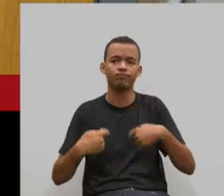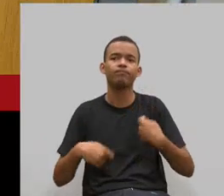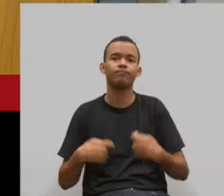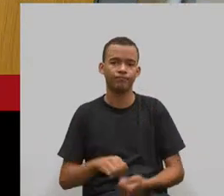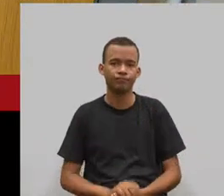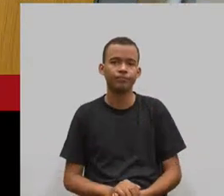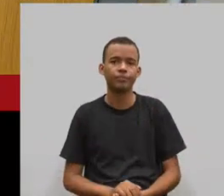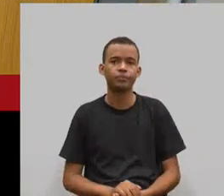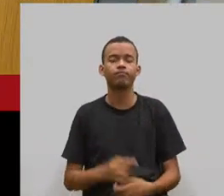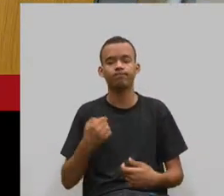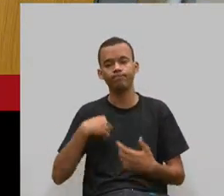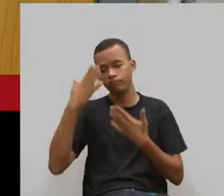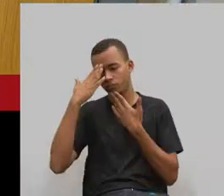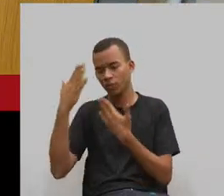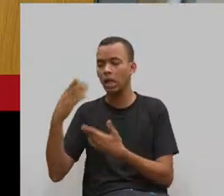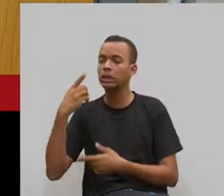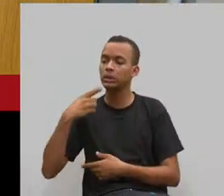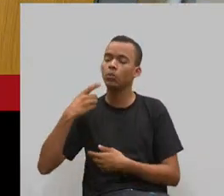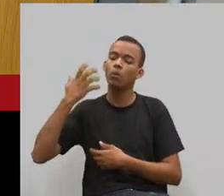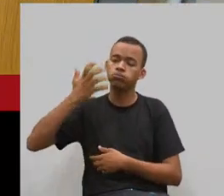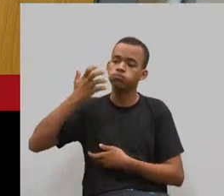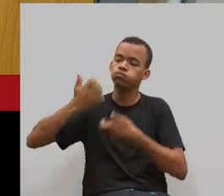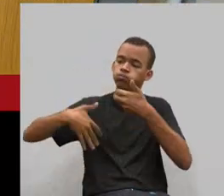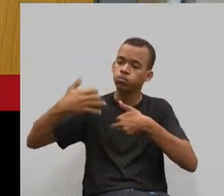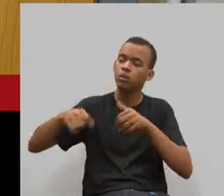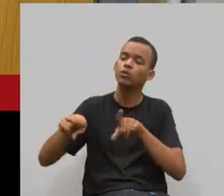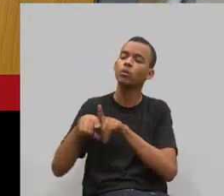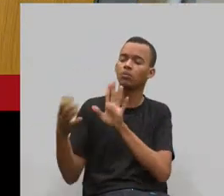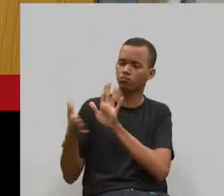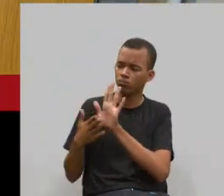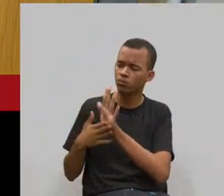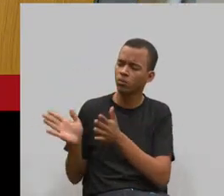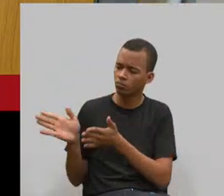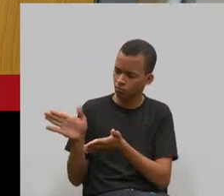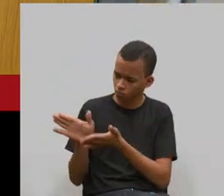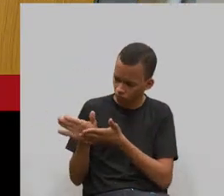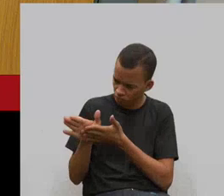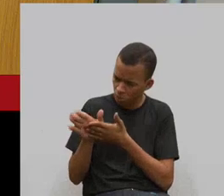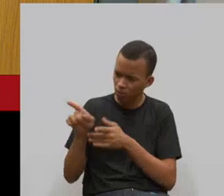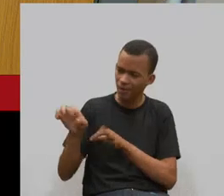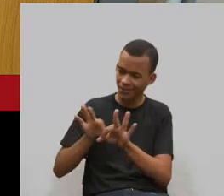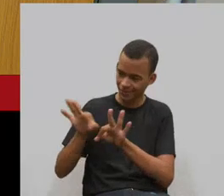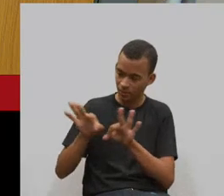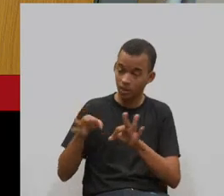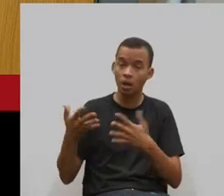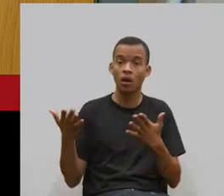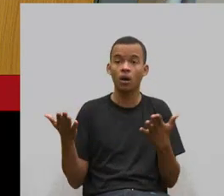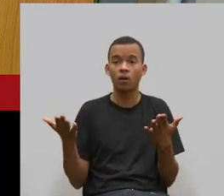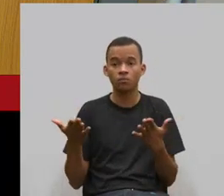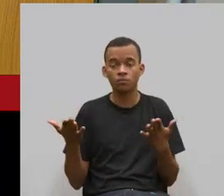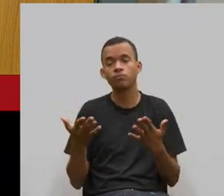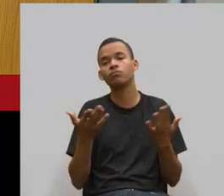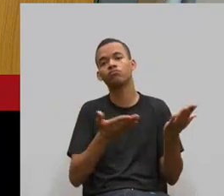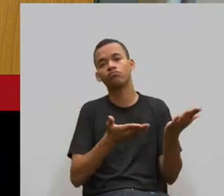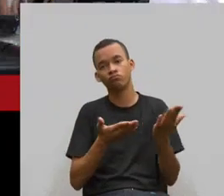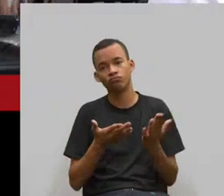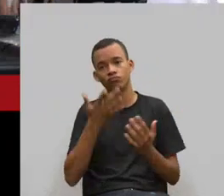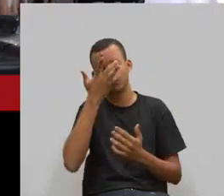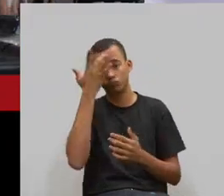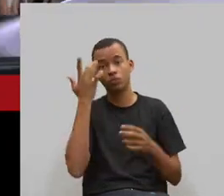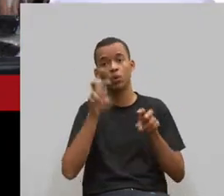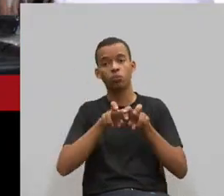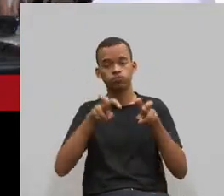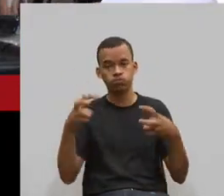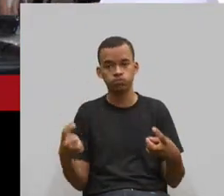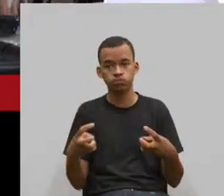requerimento e quero neste momento a presidência passará palavra aos convidados que disporão de até 5